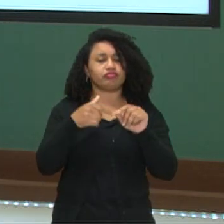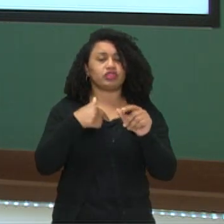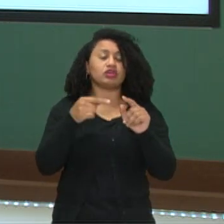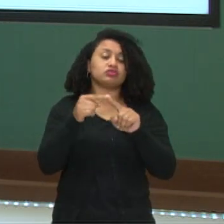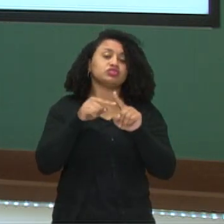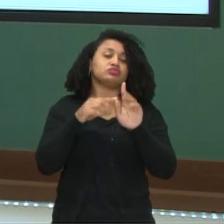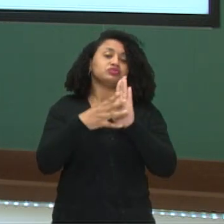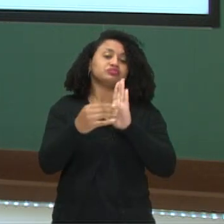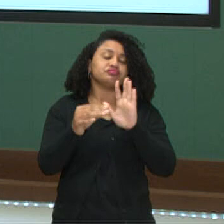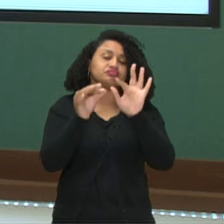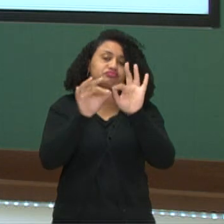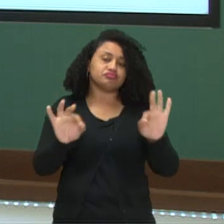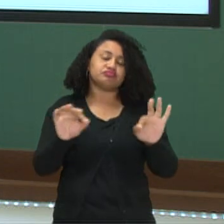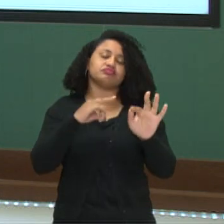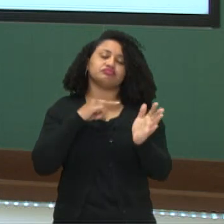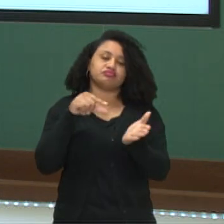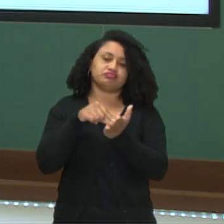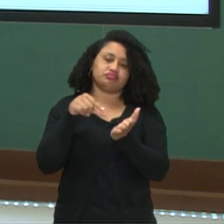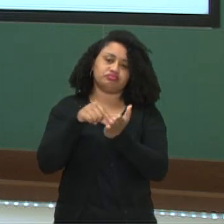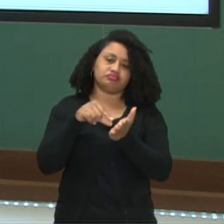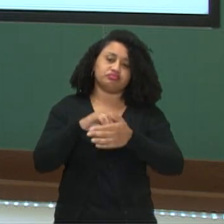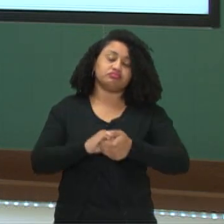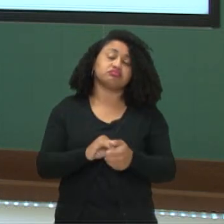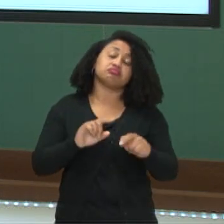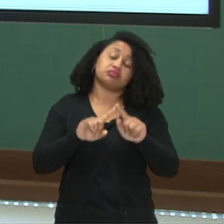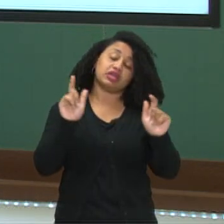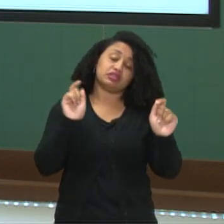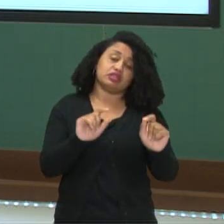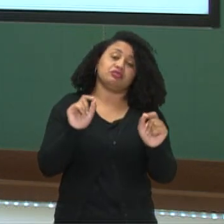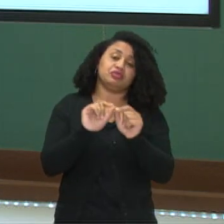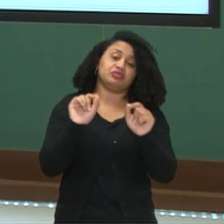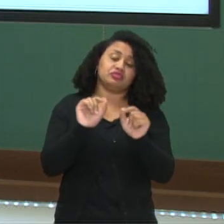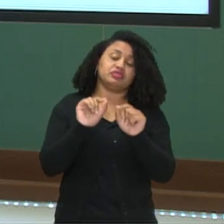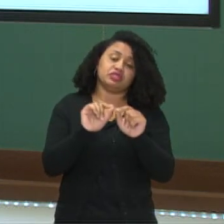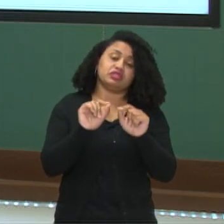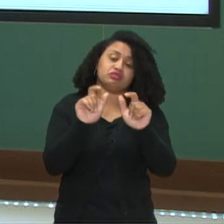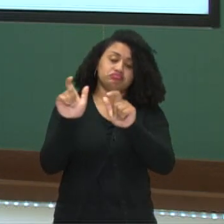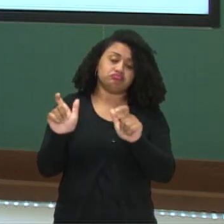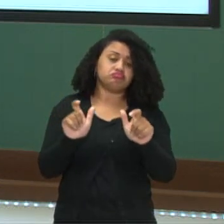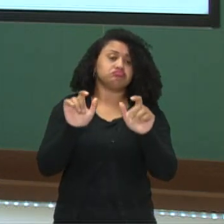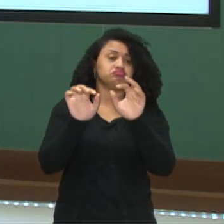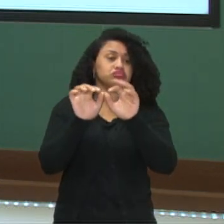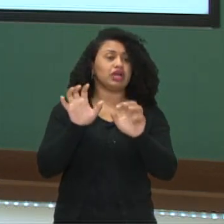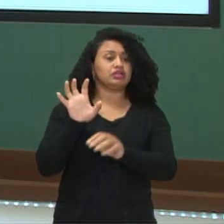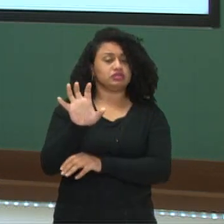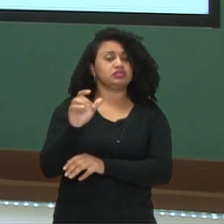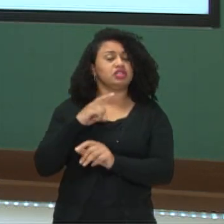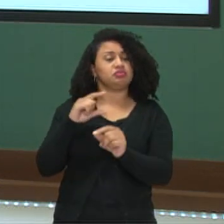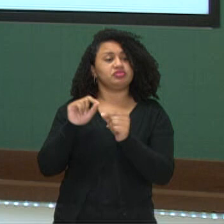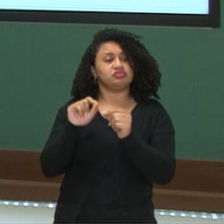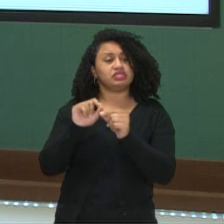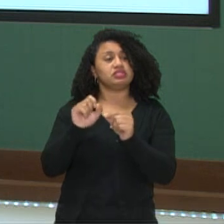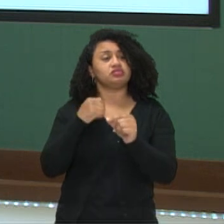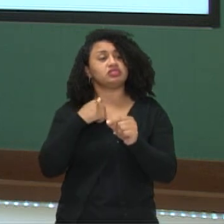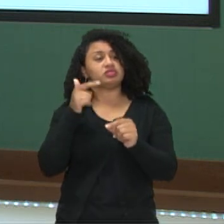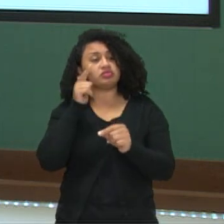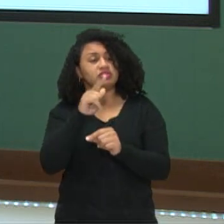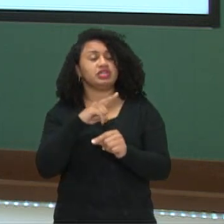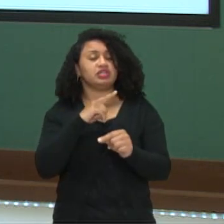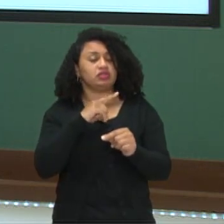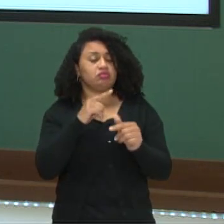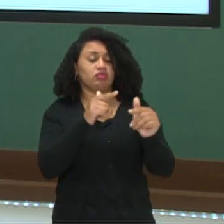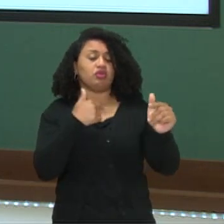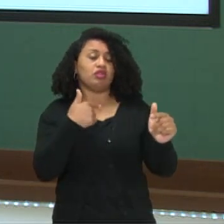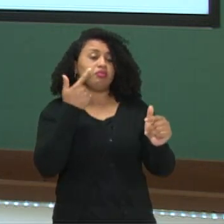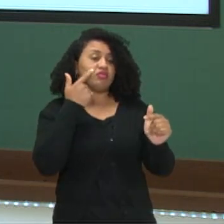modelo simplificado do capacitor, tá? Mas dá para produzir no laboratório assim, né? Se você tiver um medidor de capacitância,